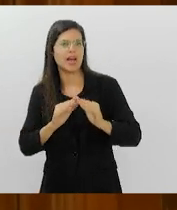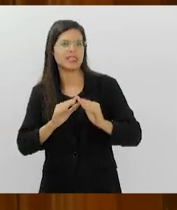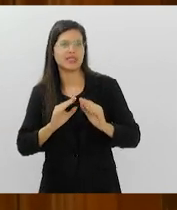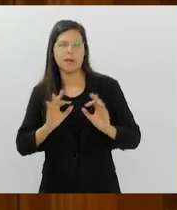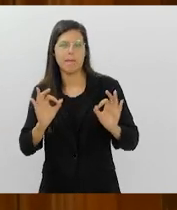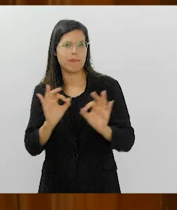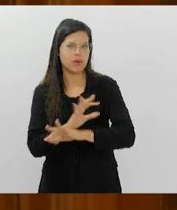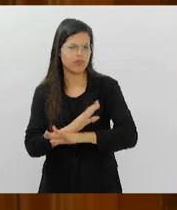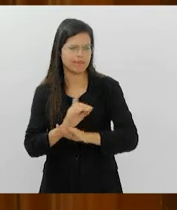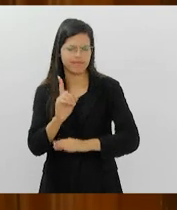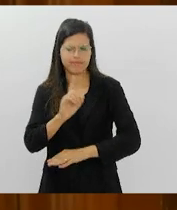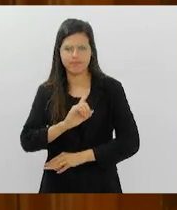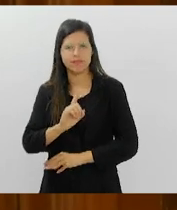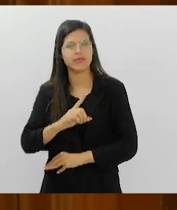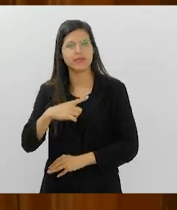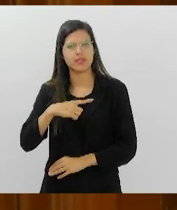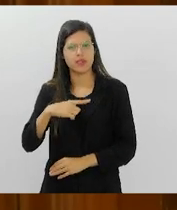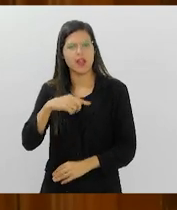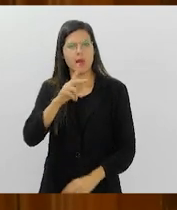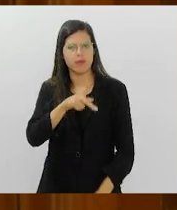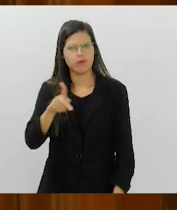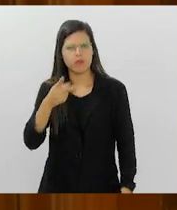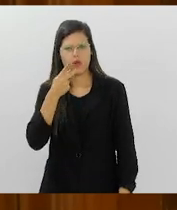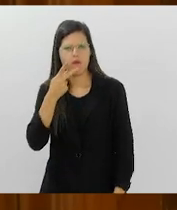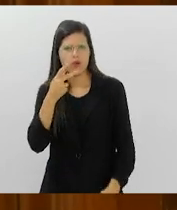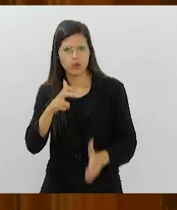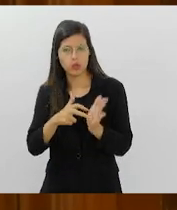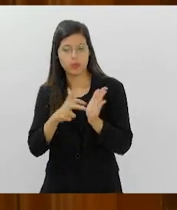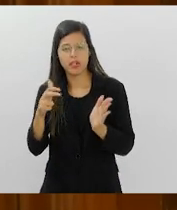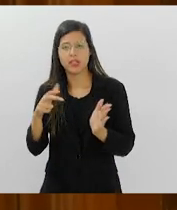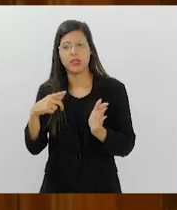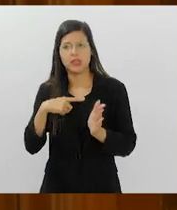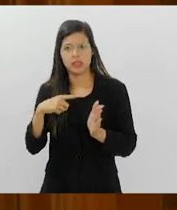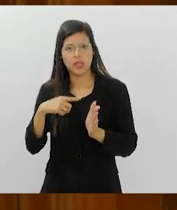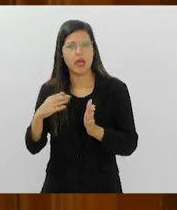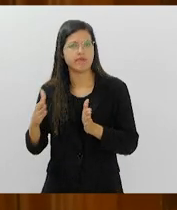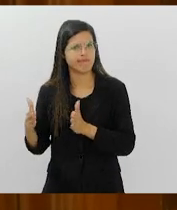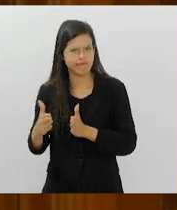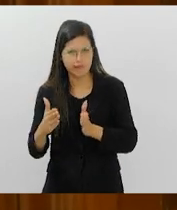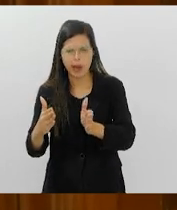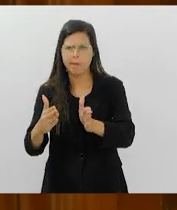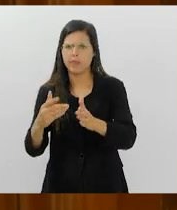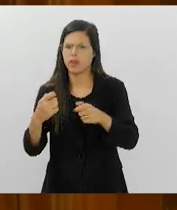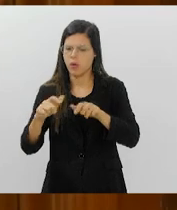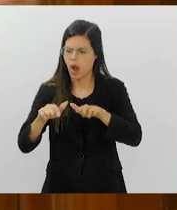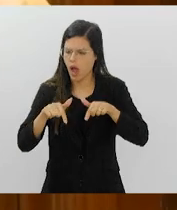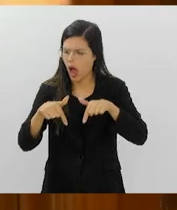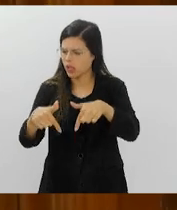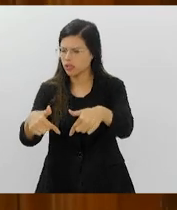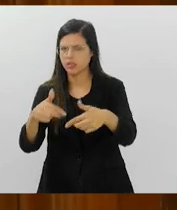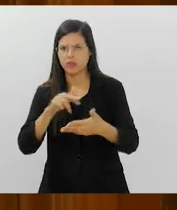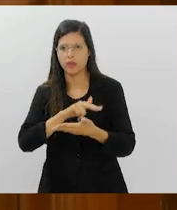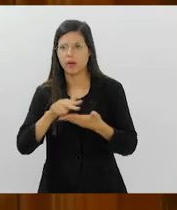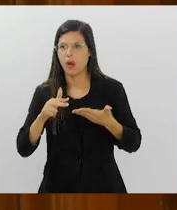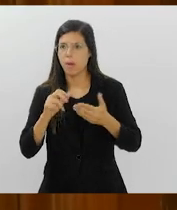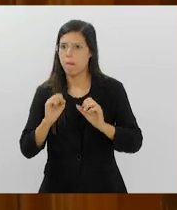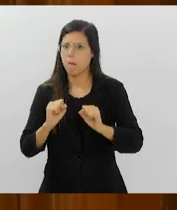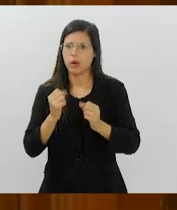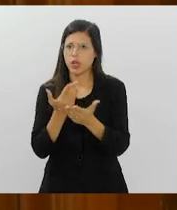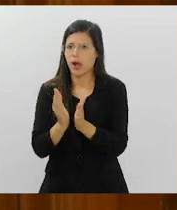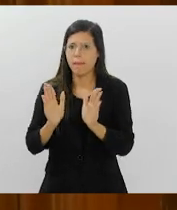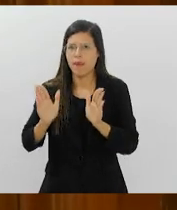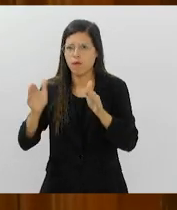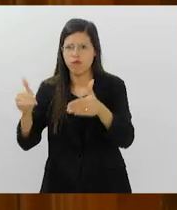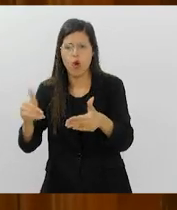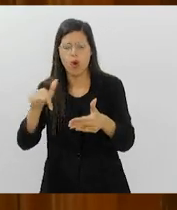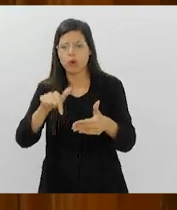tem, como a professora falou aqui mais cedo, ainda temos muito caminho para trilhar. Aí, a gente pode acabar esse fórum e amanhã ter um